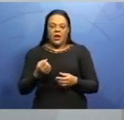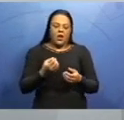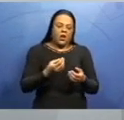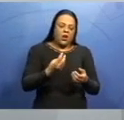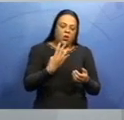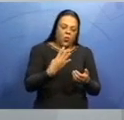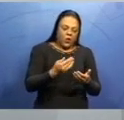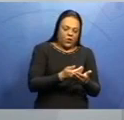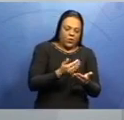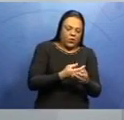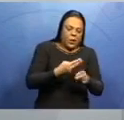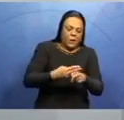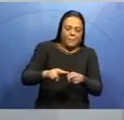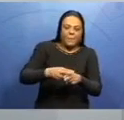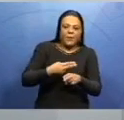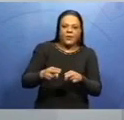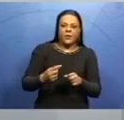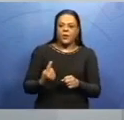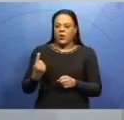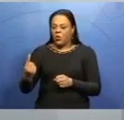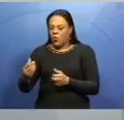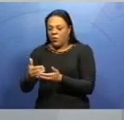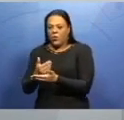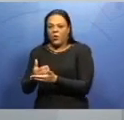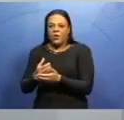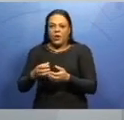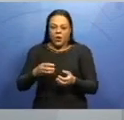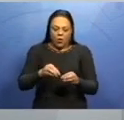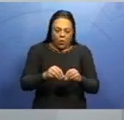manteiga, 1 colher de sopa de fermento em pó.